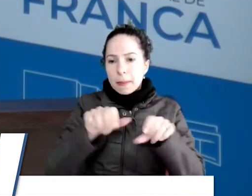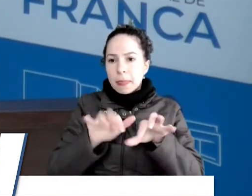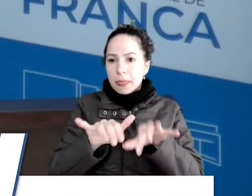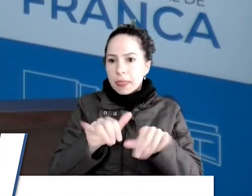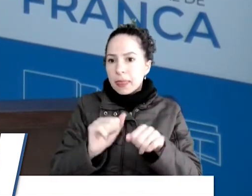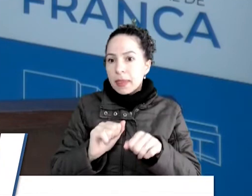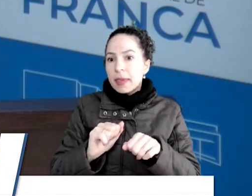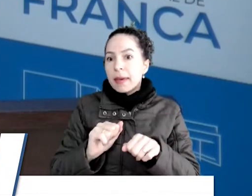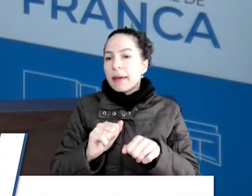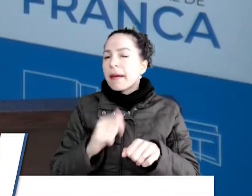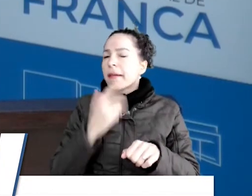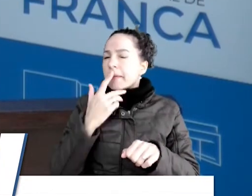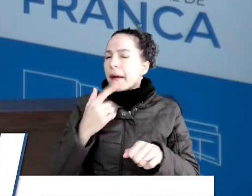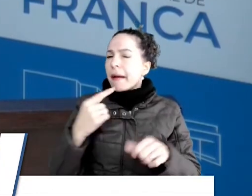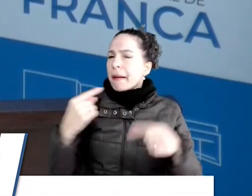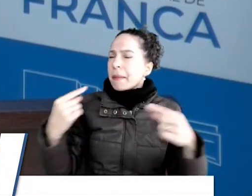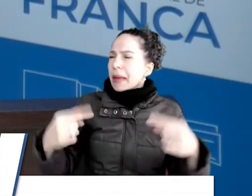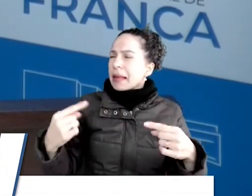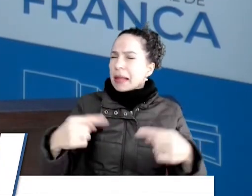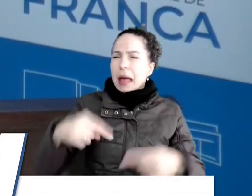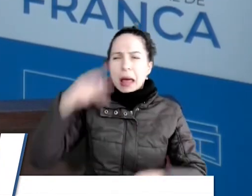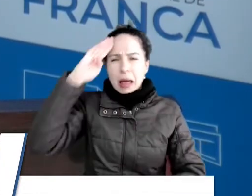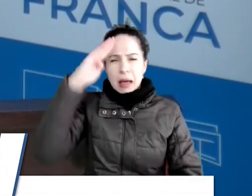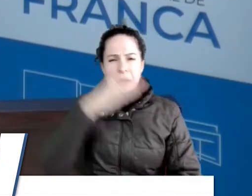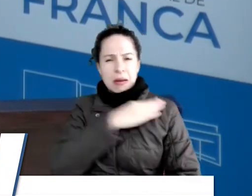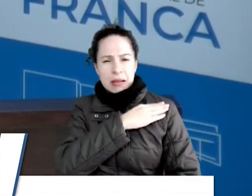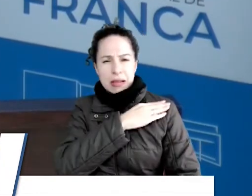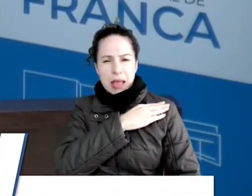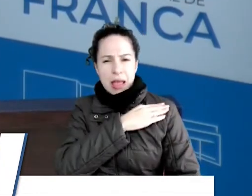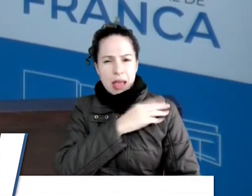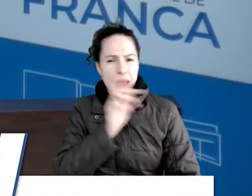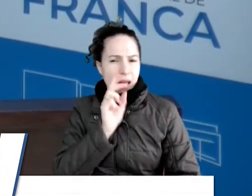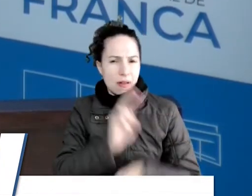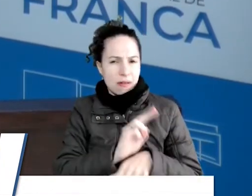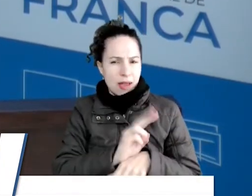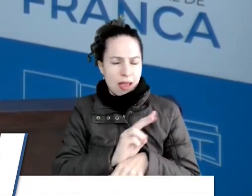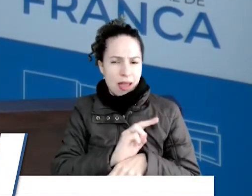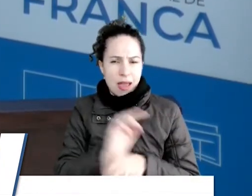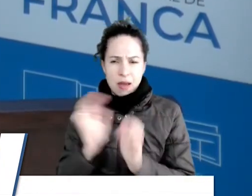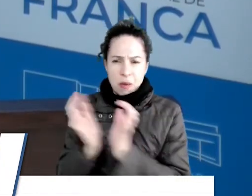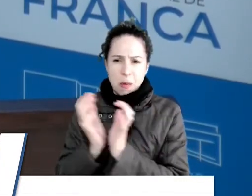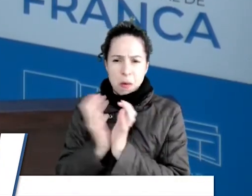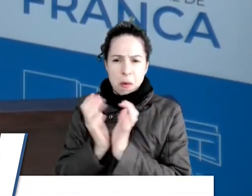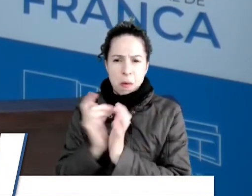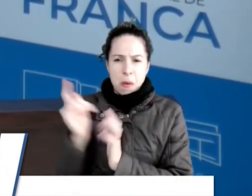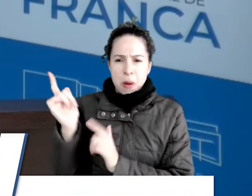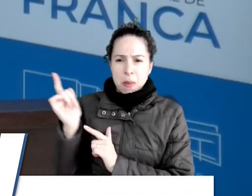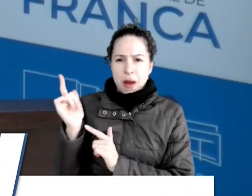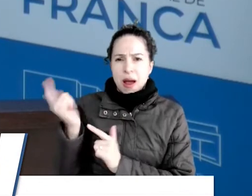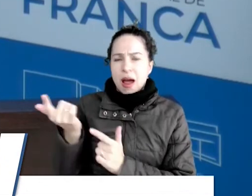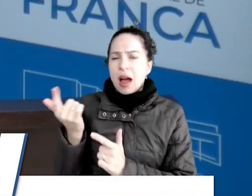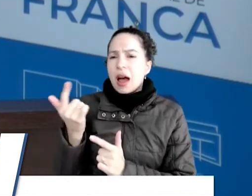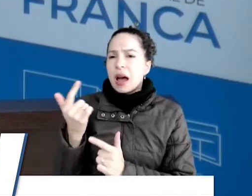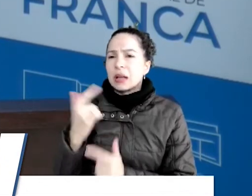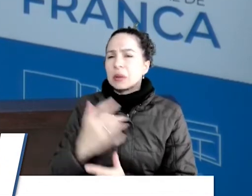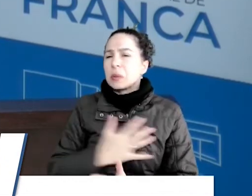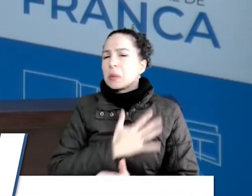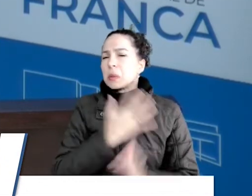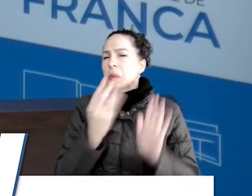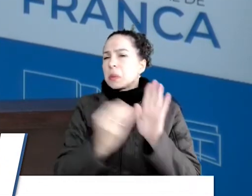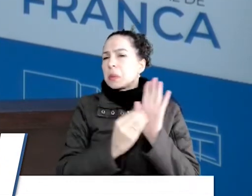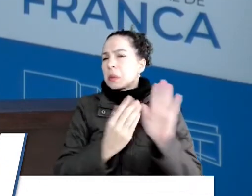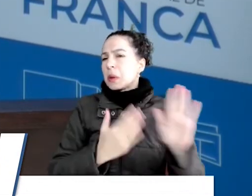apuração paralela pelo Exército, pelas Forças Armadas, que recebeu um repúdio do presidente